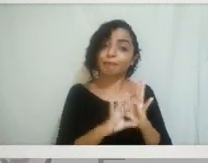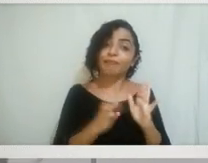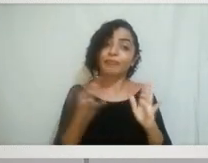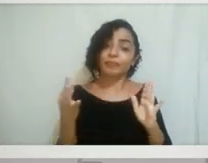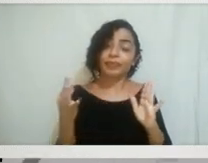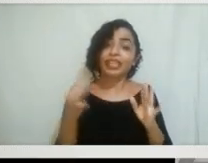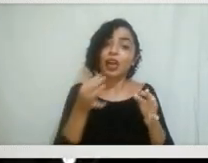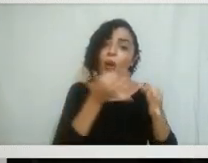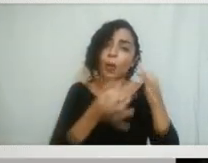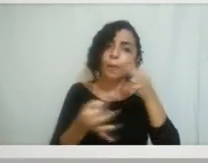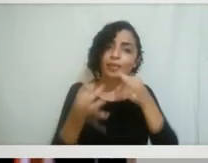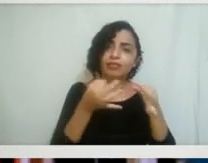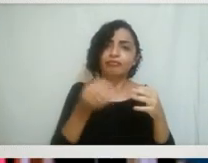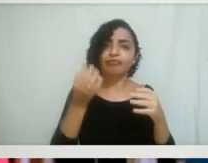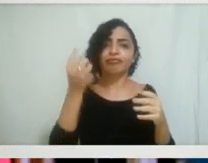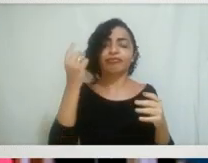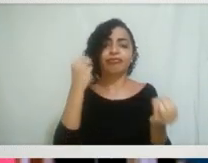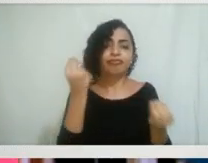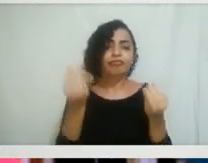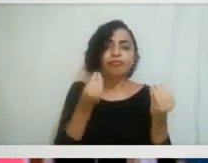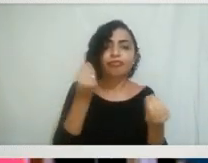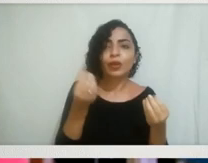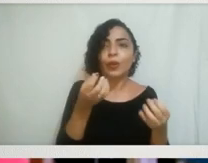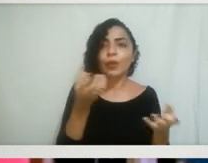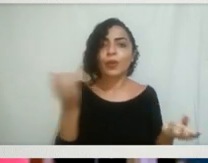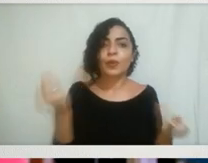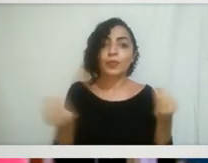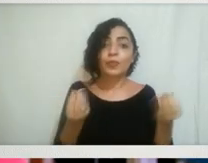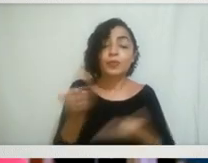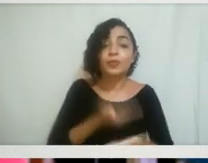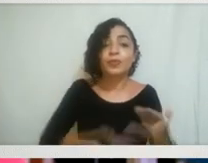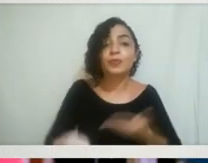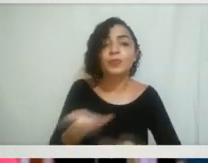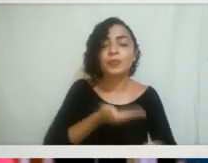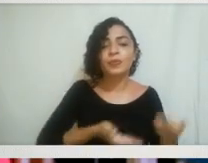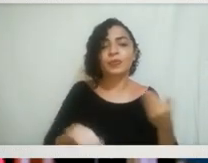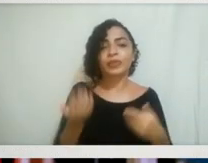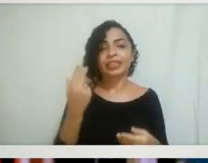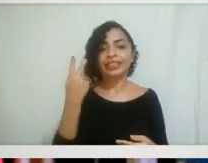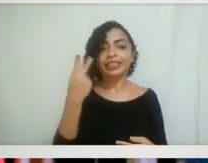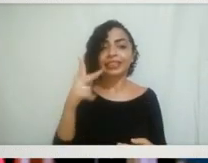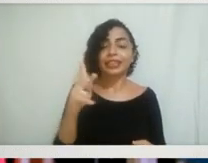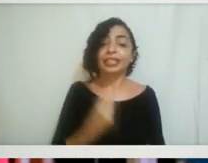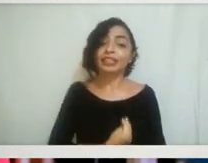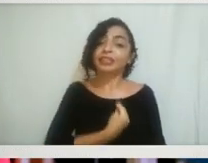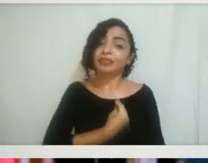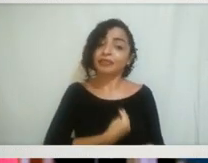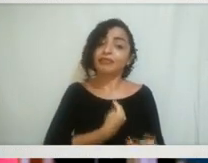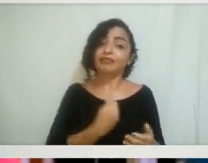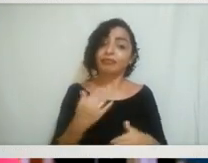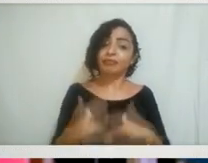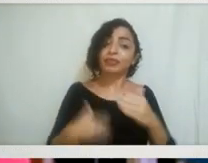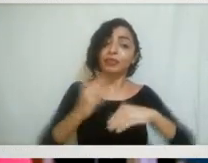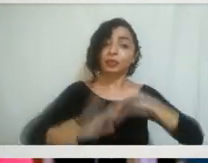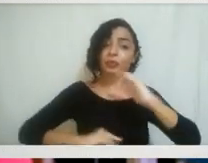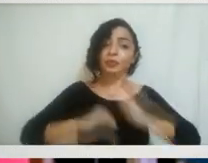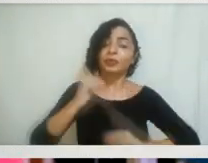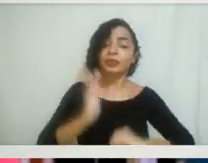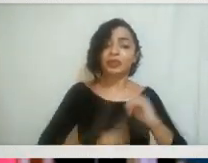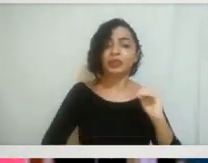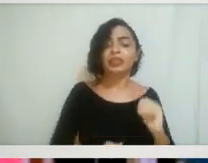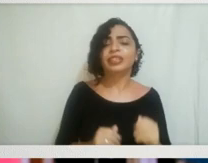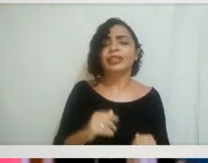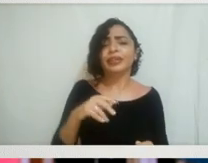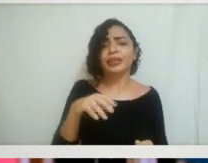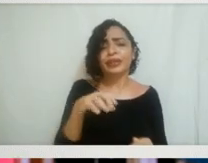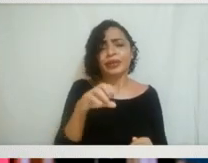né? Ele passa algumas observações, algumas dicas, e ele relaciona muito bem isso com sua trajetória